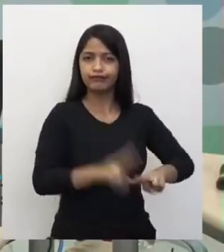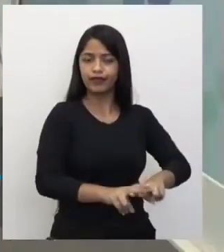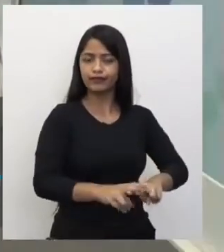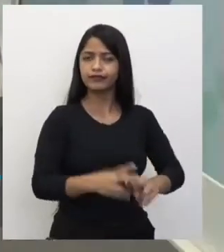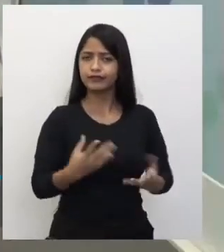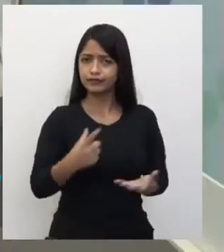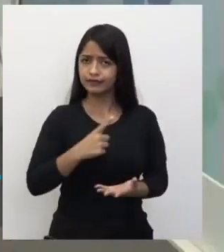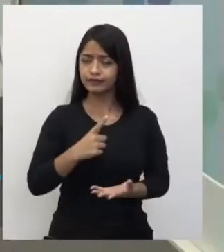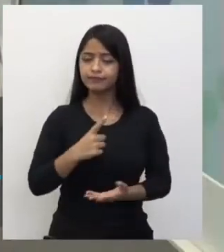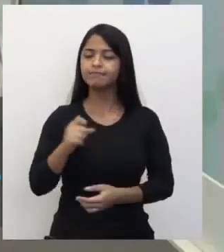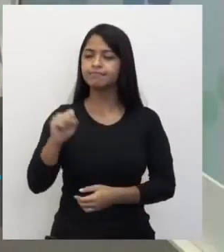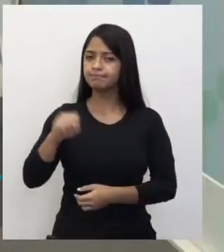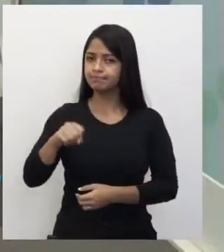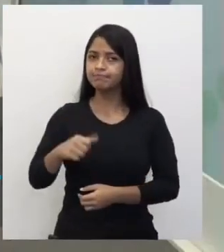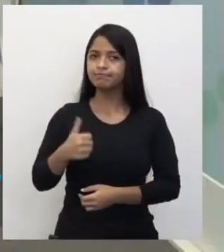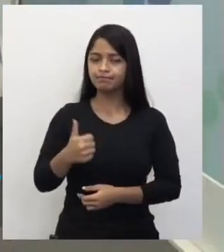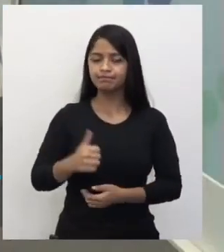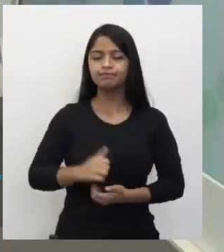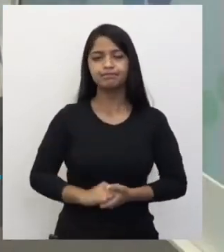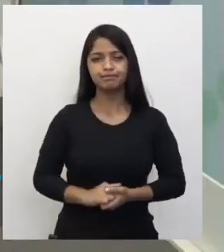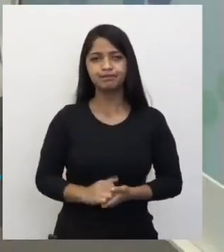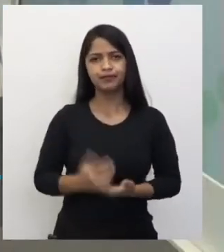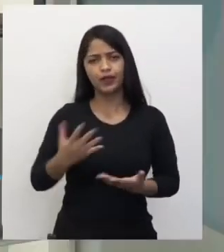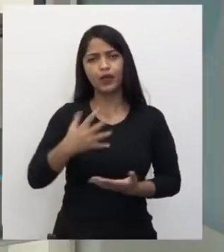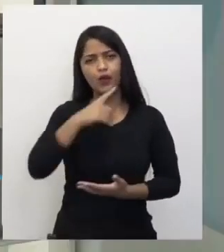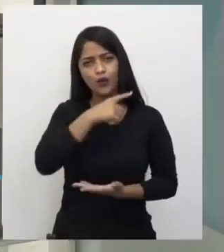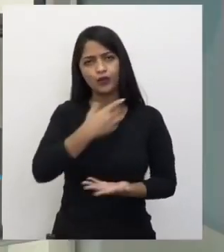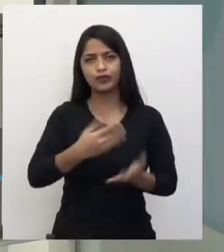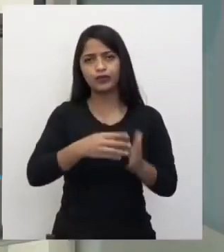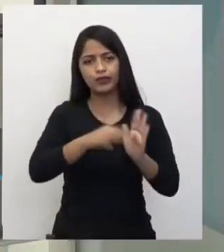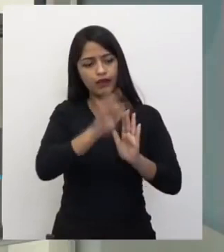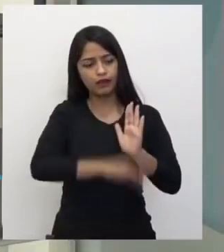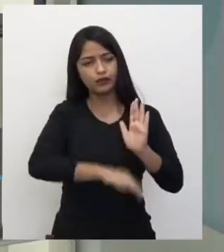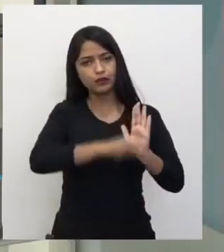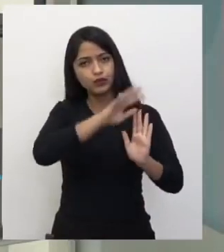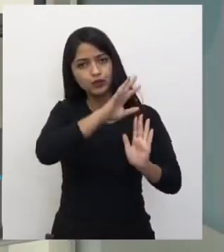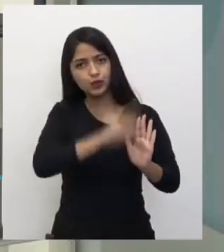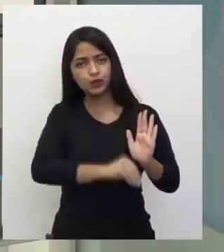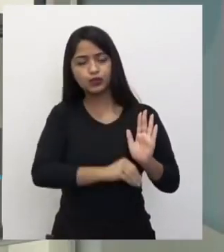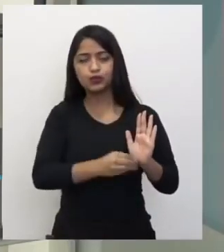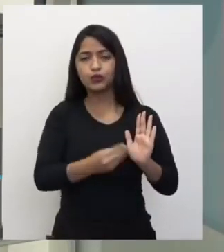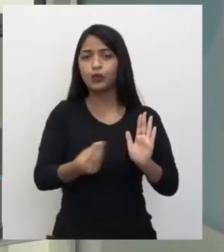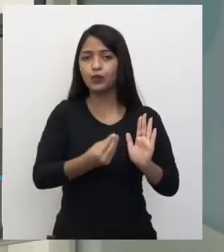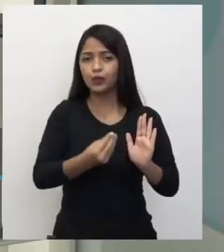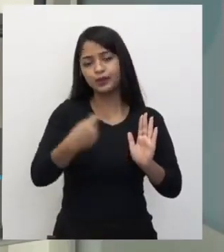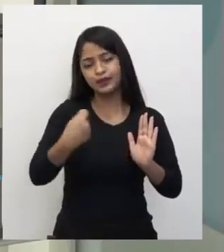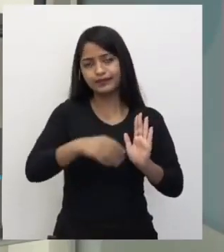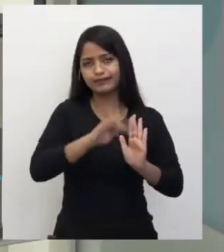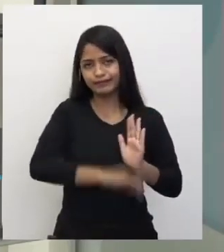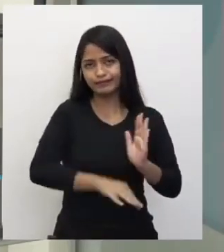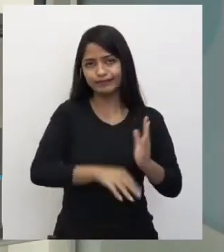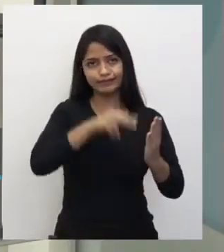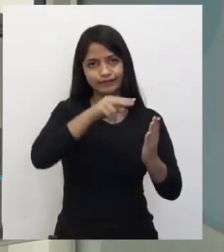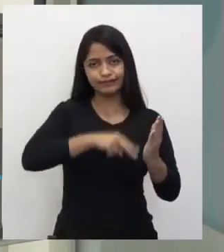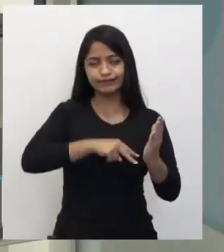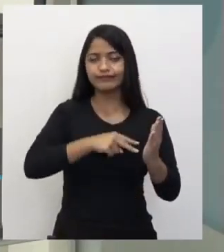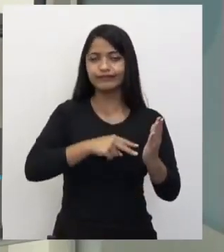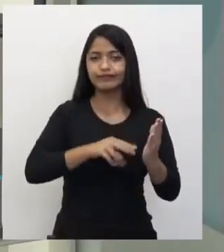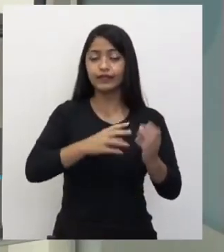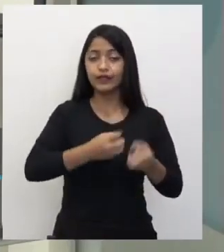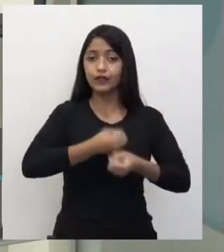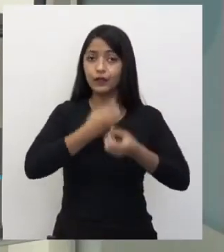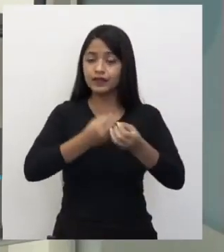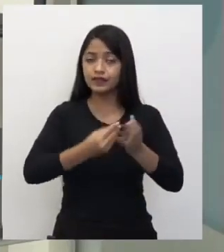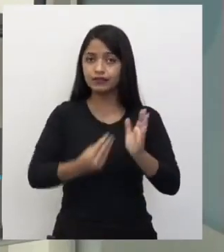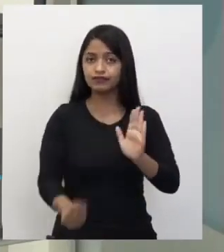muito bem. Era mais ou menos isso, né? Obviamente que o trecho todo a gente só vai conseguir com o texto. Porque a informação